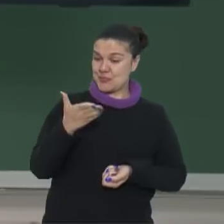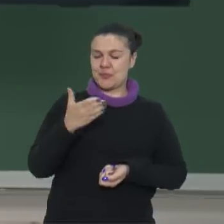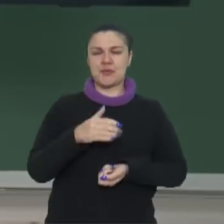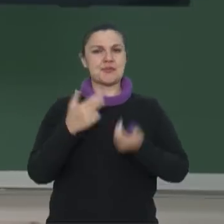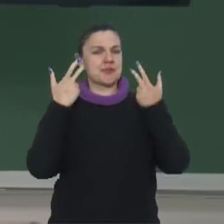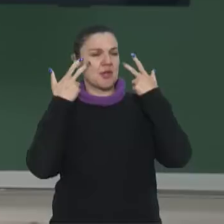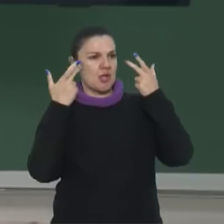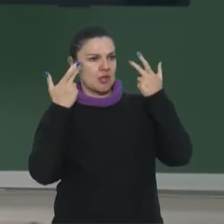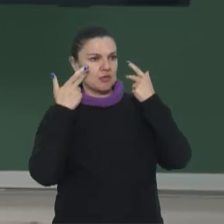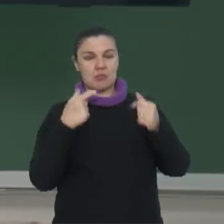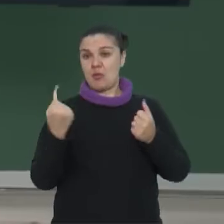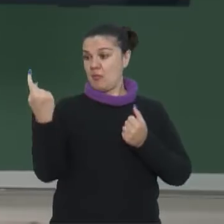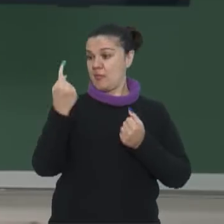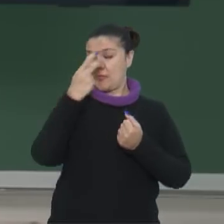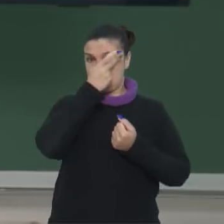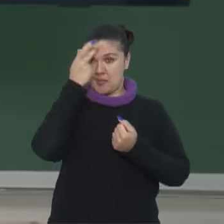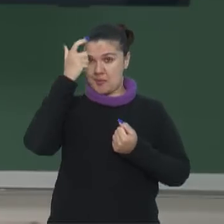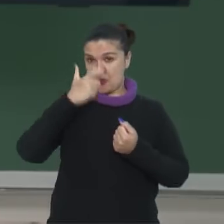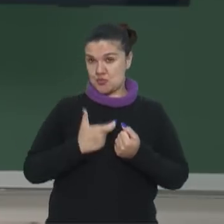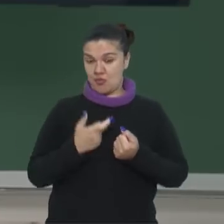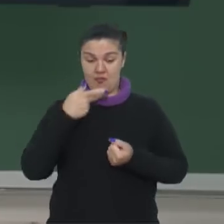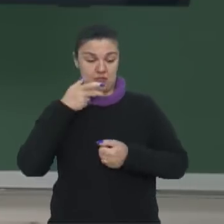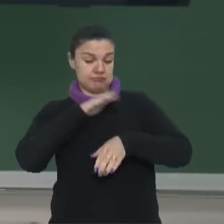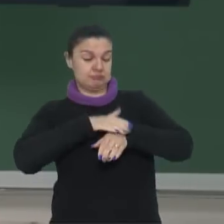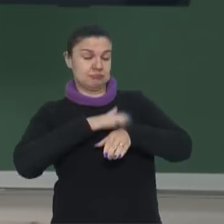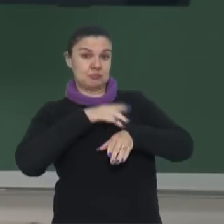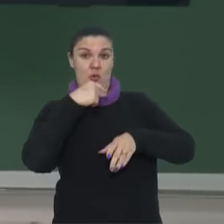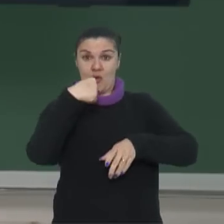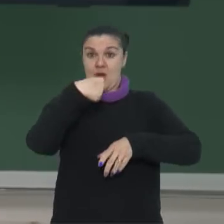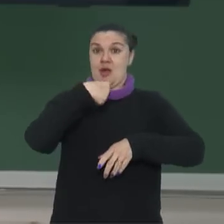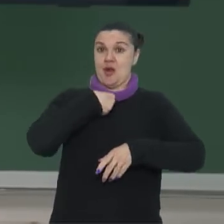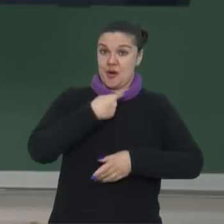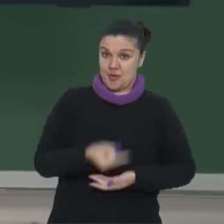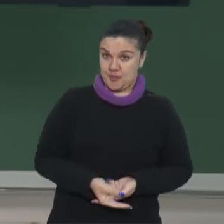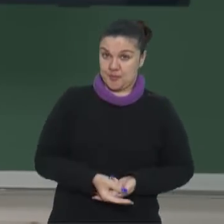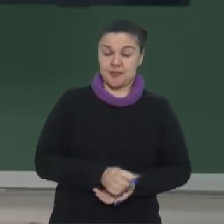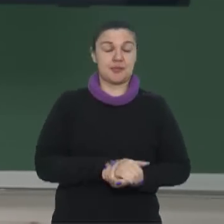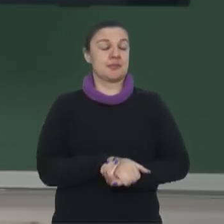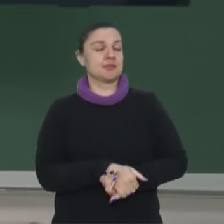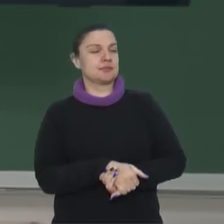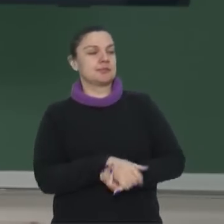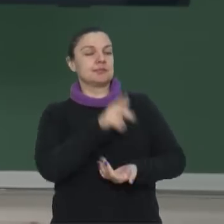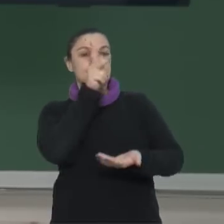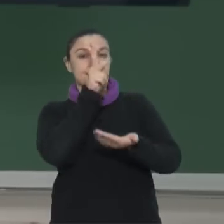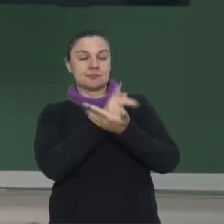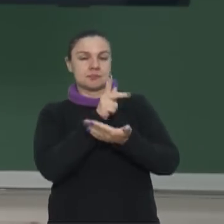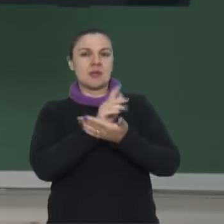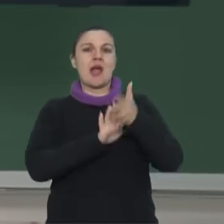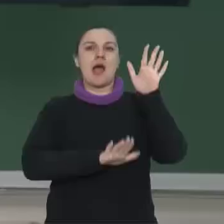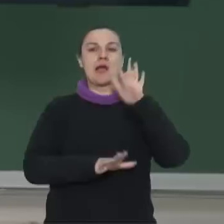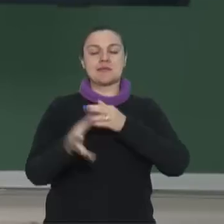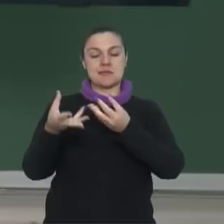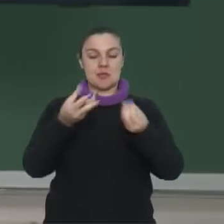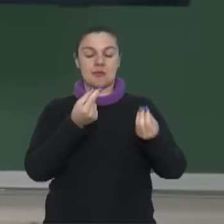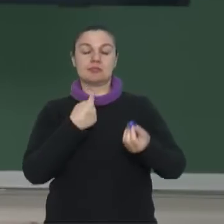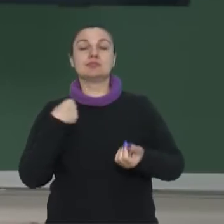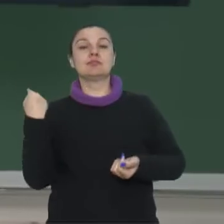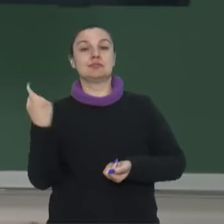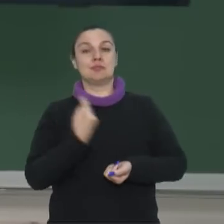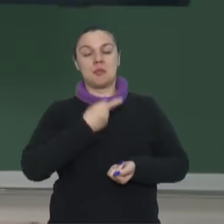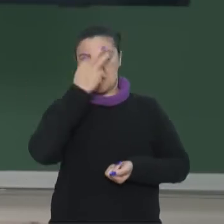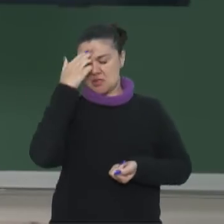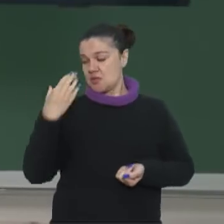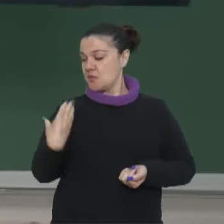é comum que ele use a primeira pessoa, óbvio, né? Então, ele vai usar uma primeira pessoa do singular, por vezes uma do plural, quando ele inclui